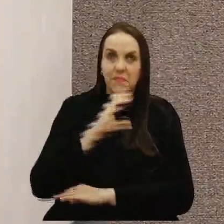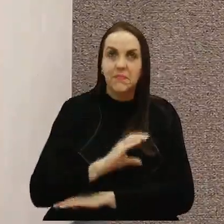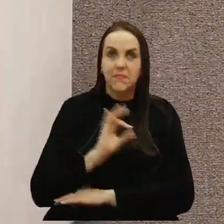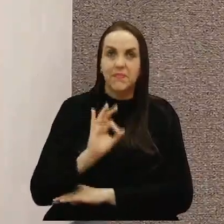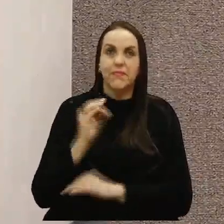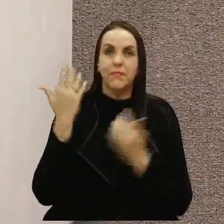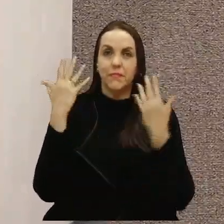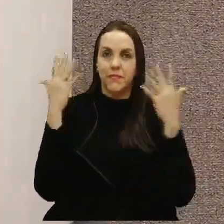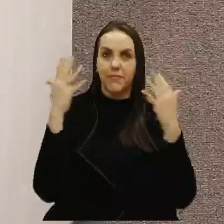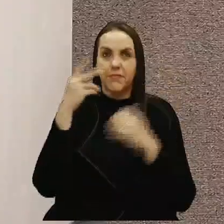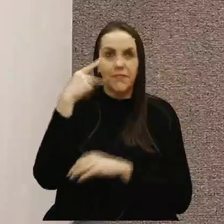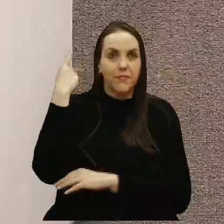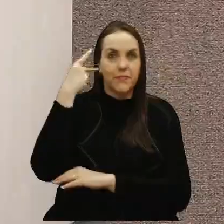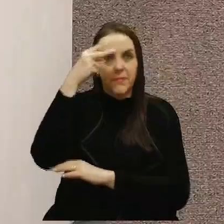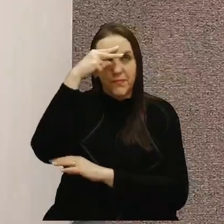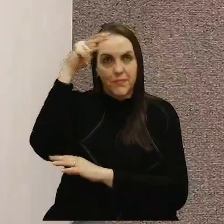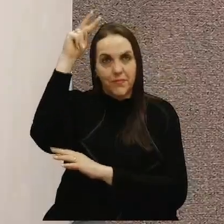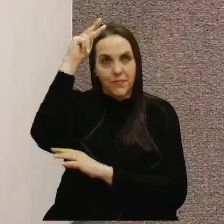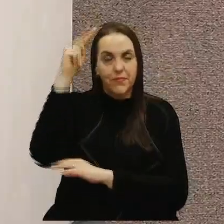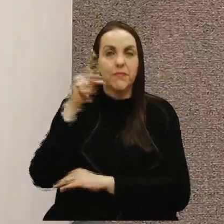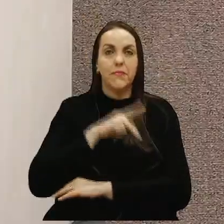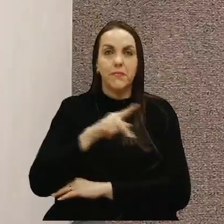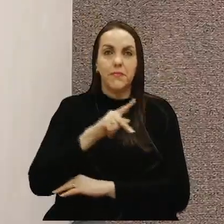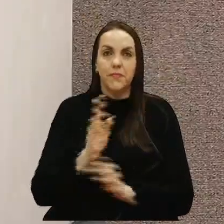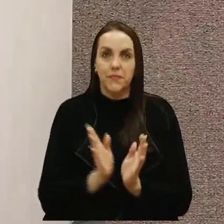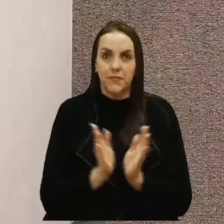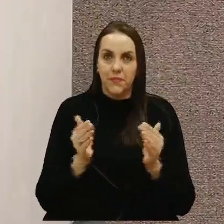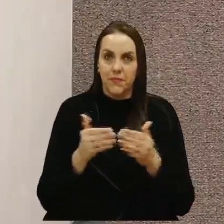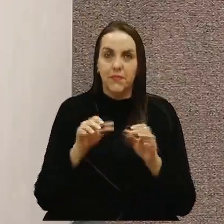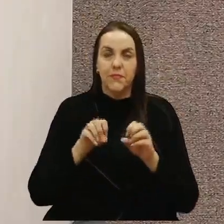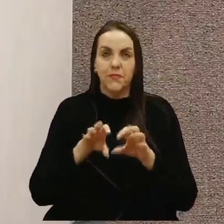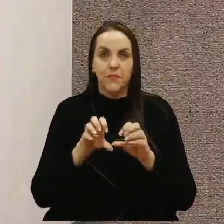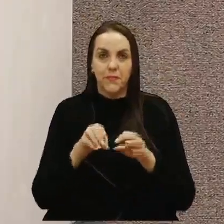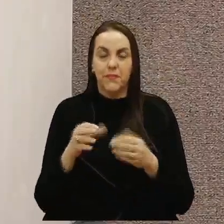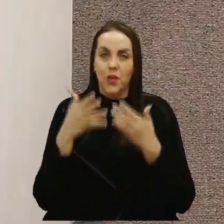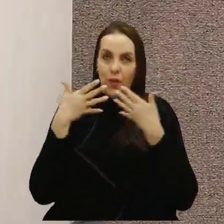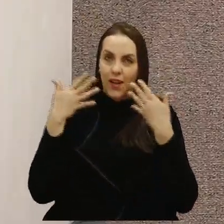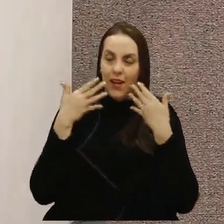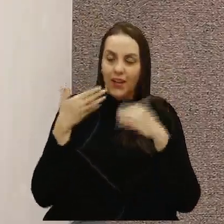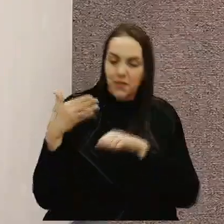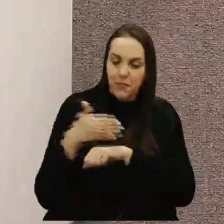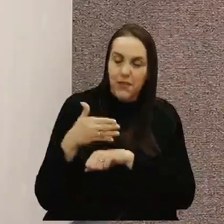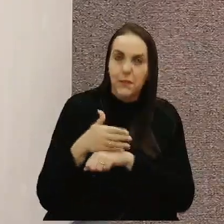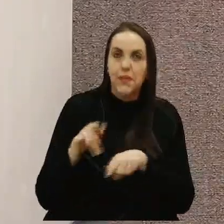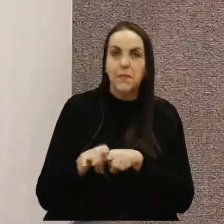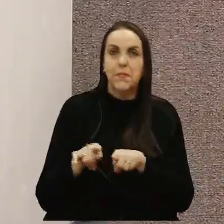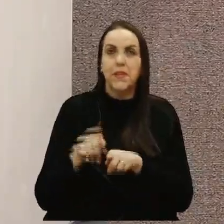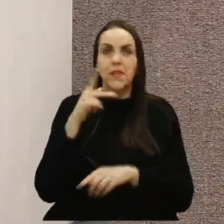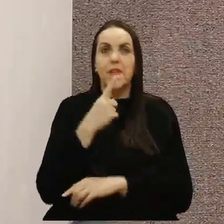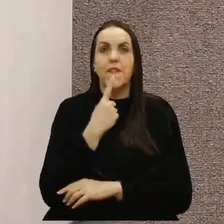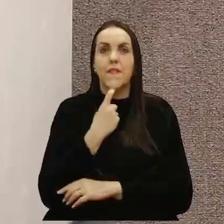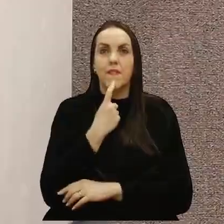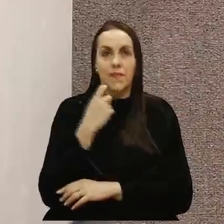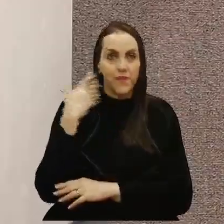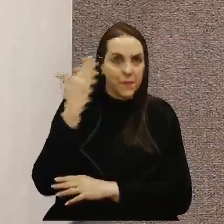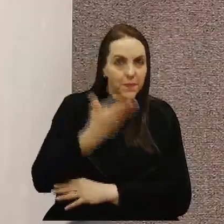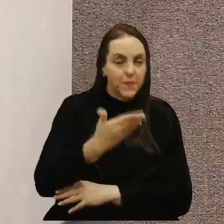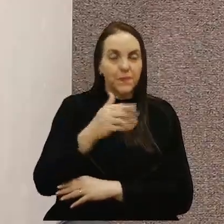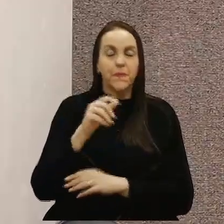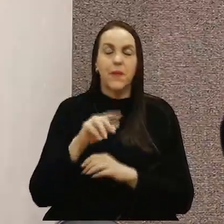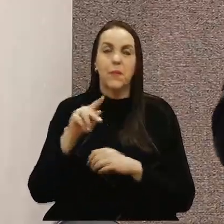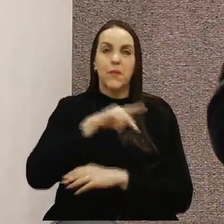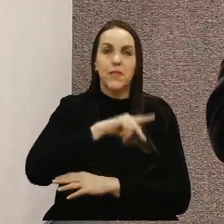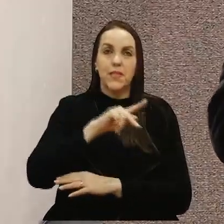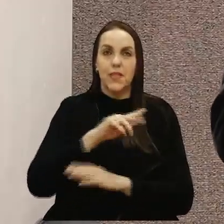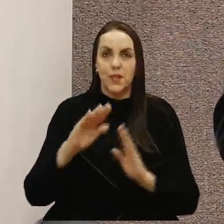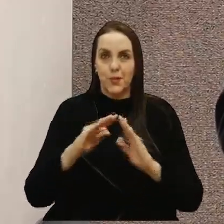ao vereador Edson, que é o presidente da nossa comissão de educação, que eu tenho a alegria de integrar, e também a vereadora Rose, que é a presidente da Escola do Legislativo. No